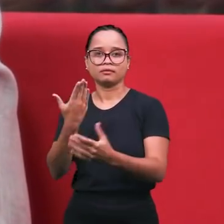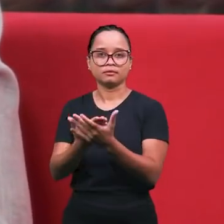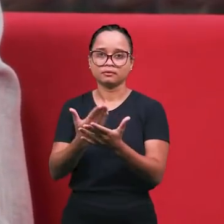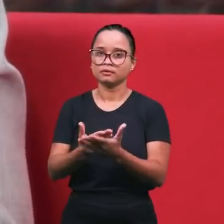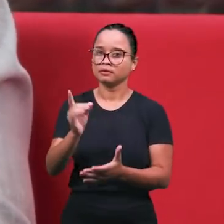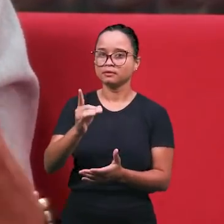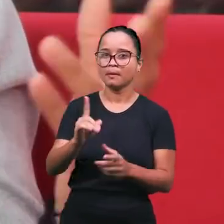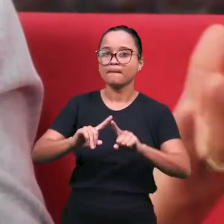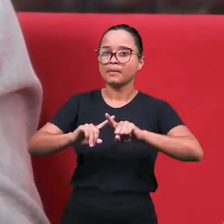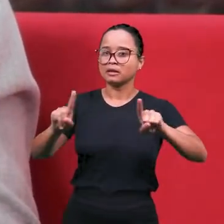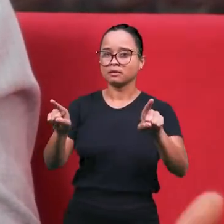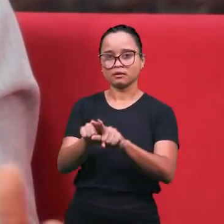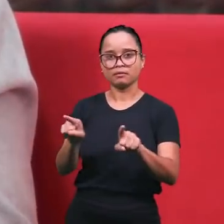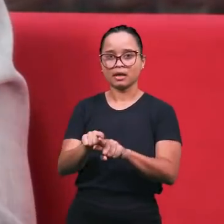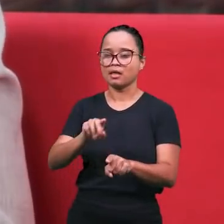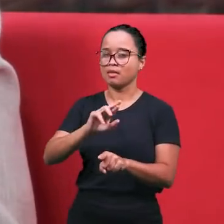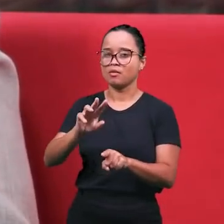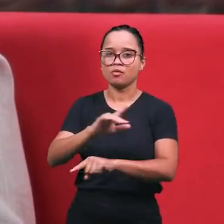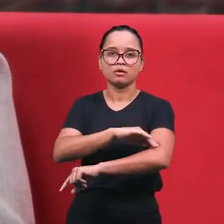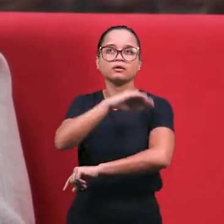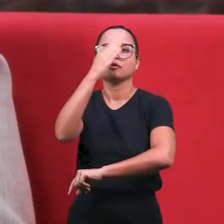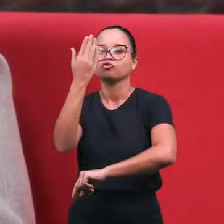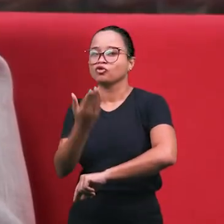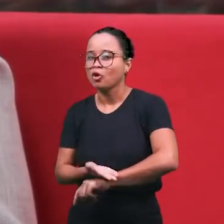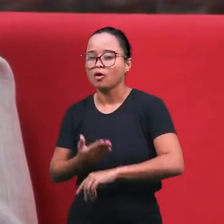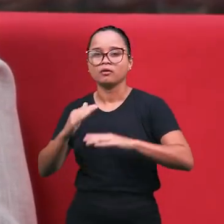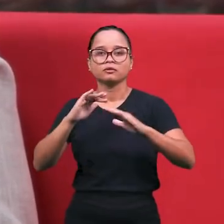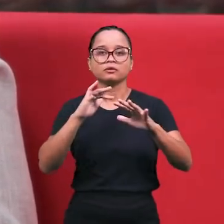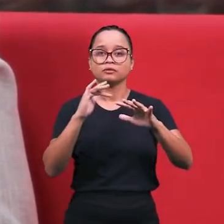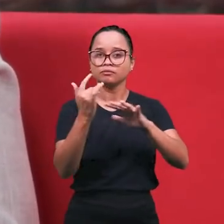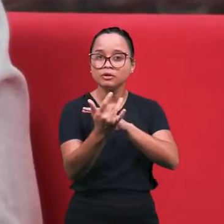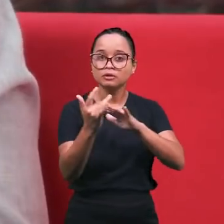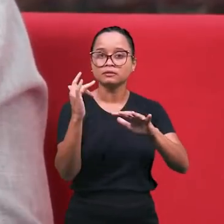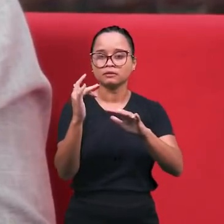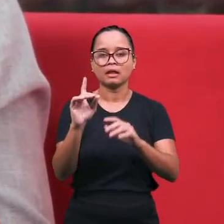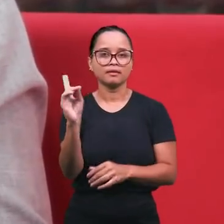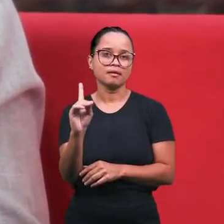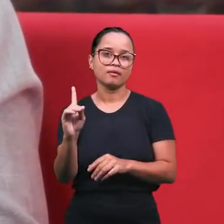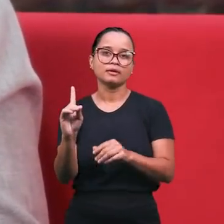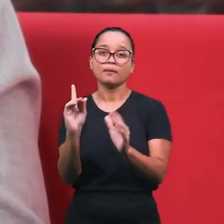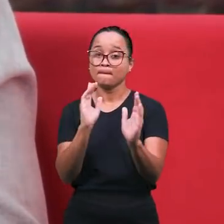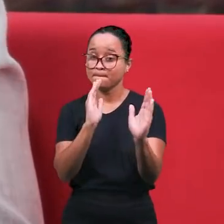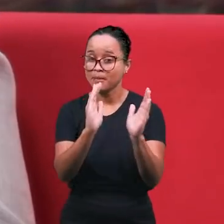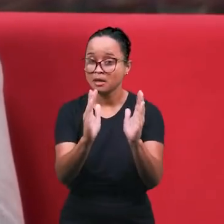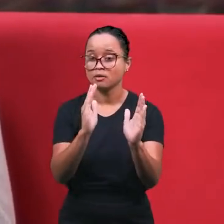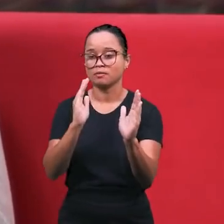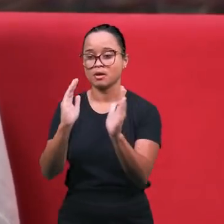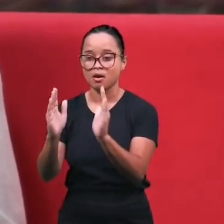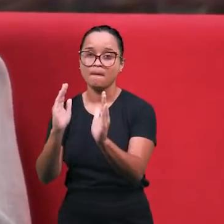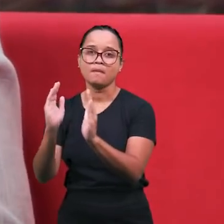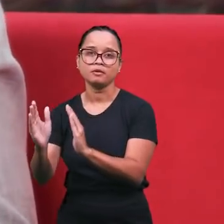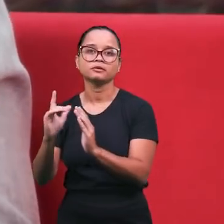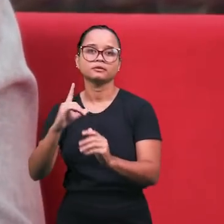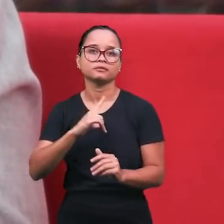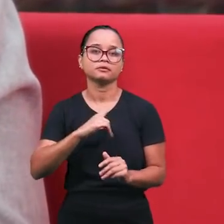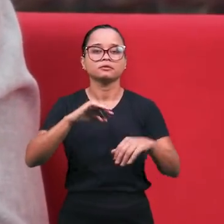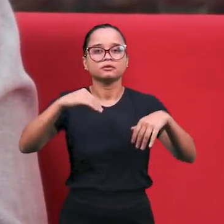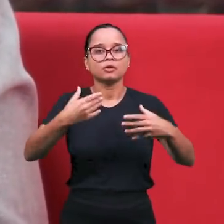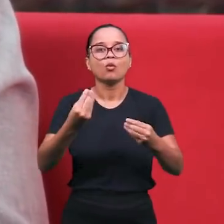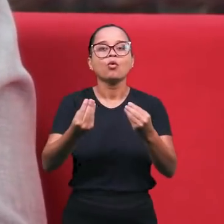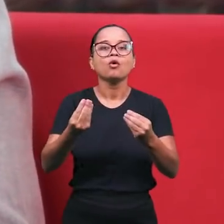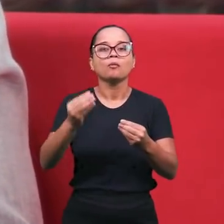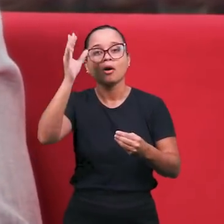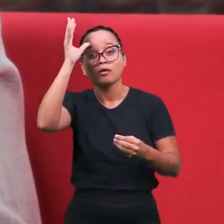estudando. Mas também você não pode passar o dia inteiro nas mídias sociais. Tudo tem um tempo. E isso é através